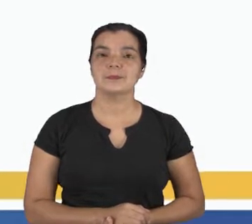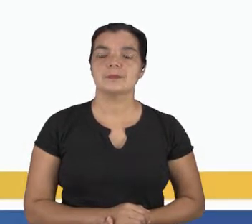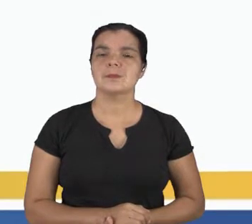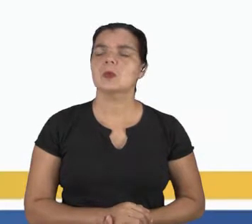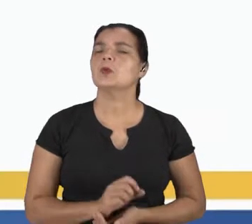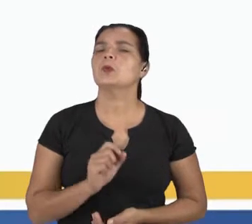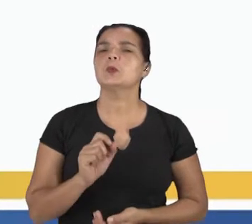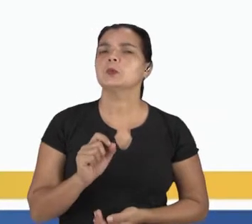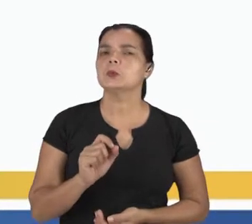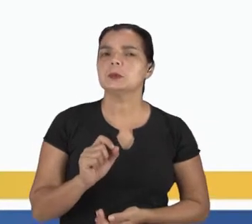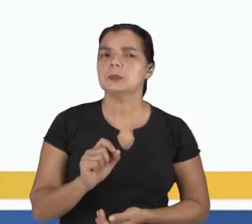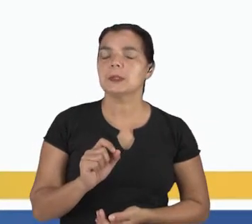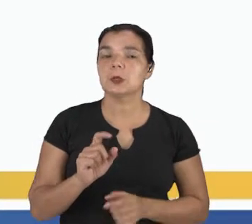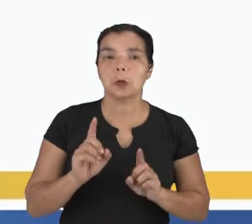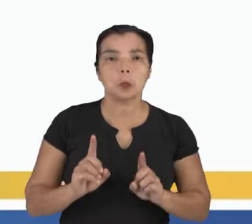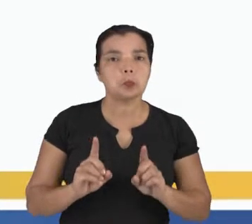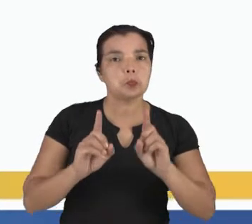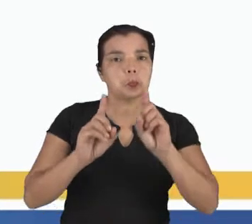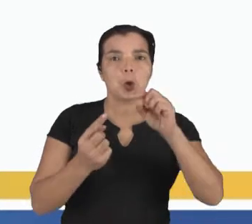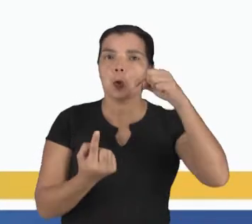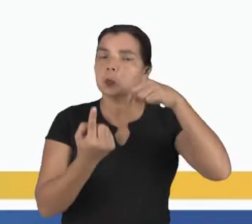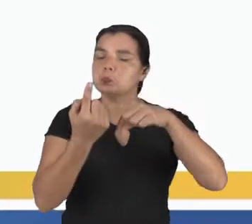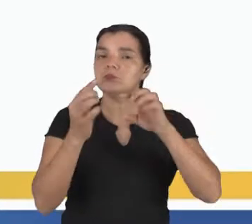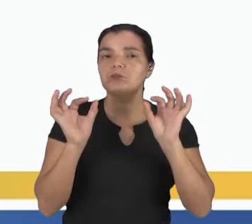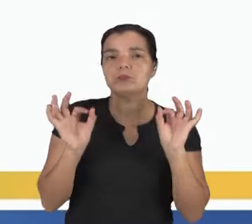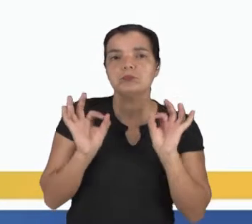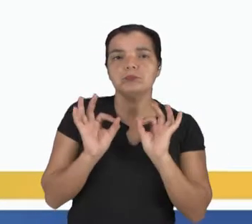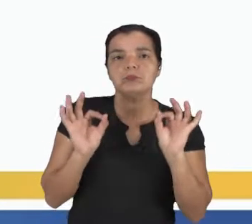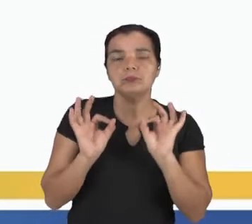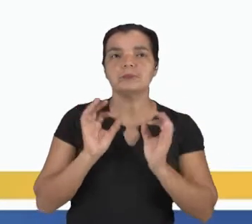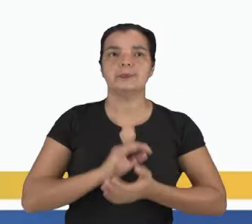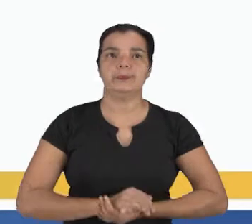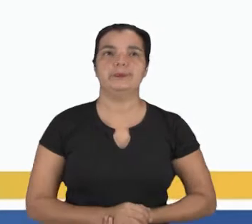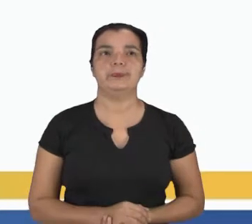O que são grandezas não proporcionais?